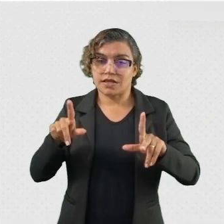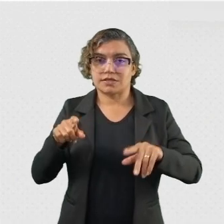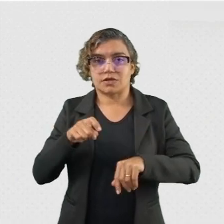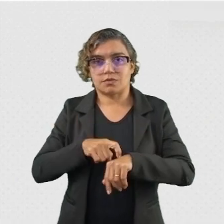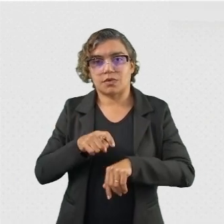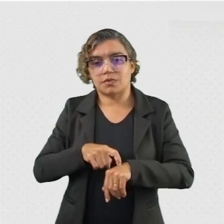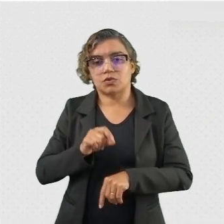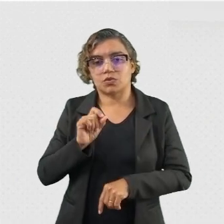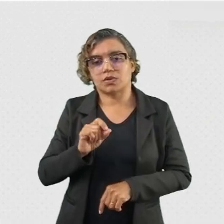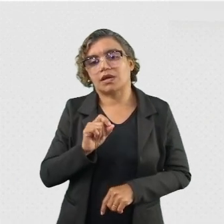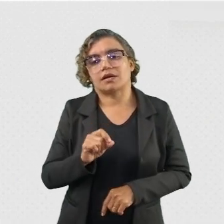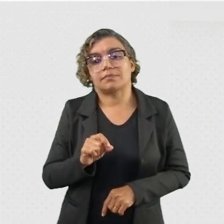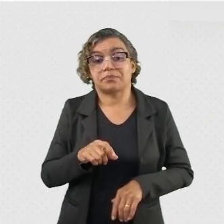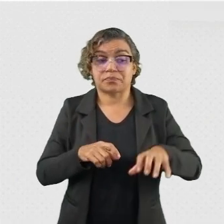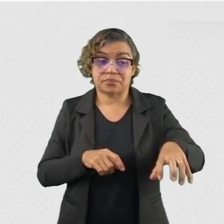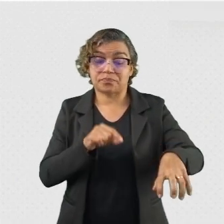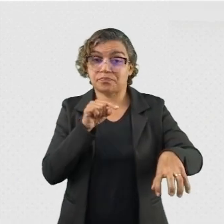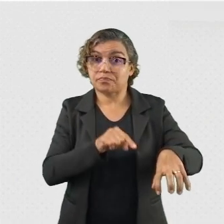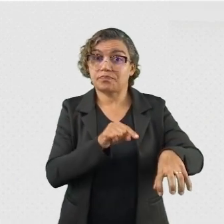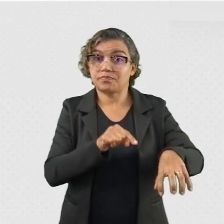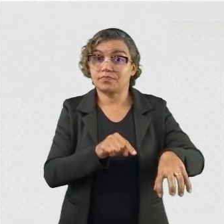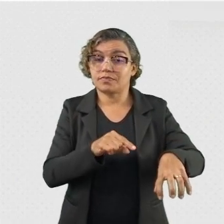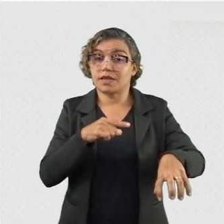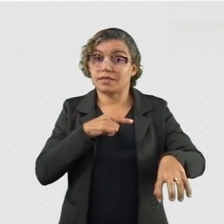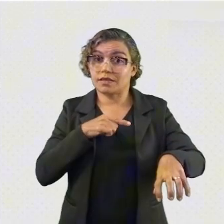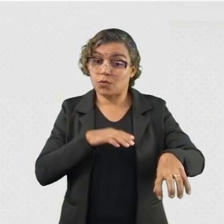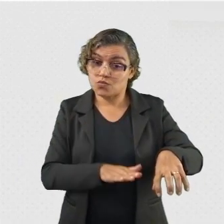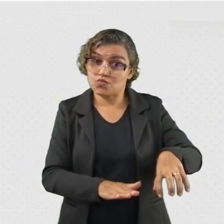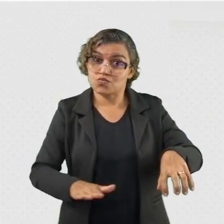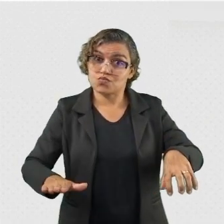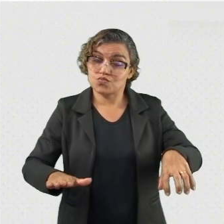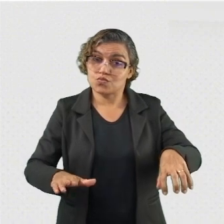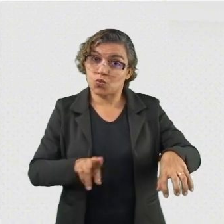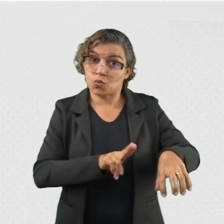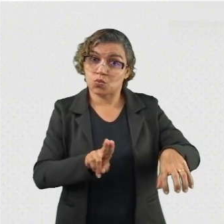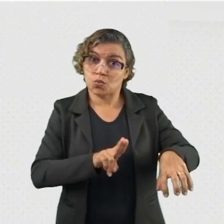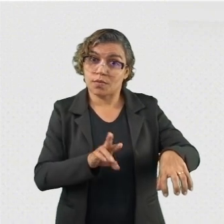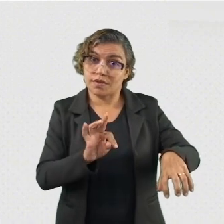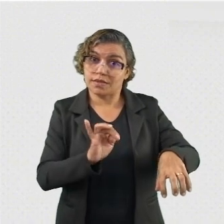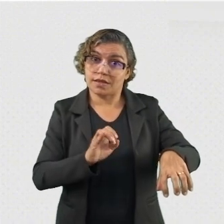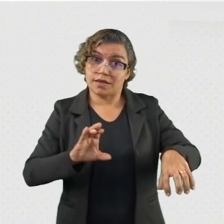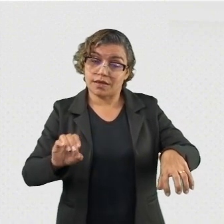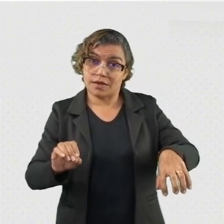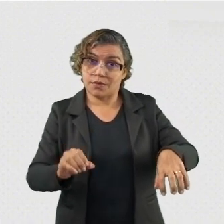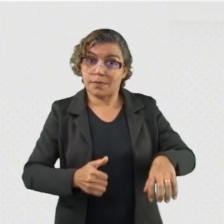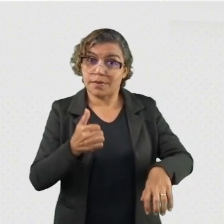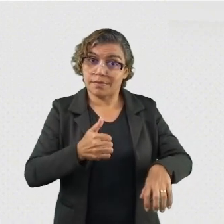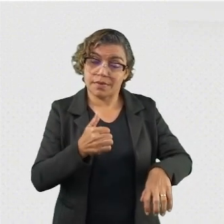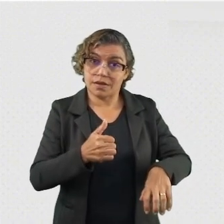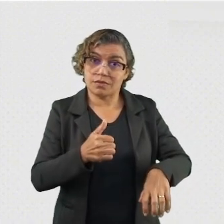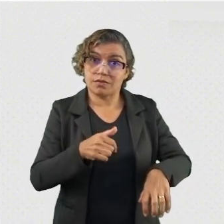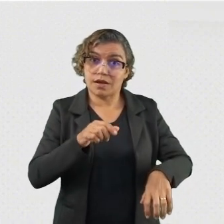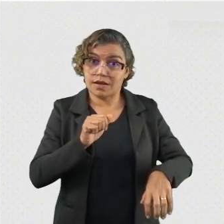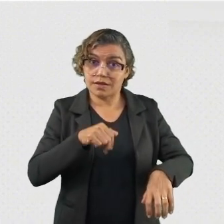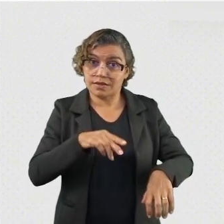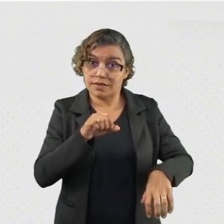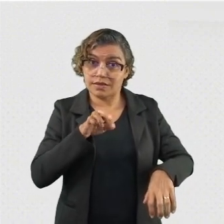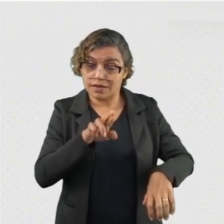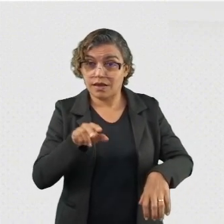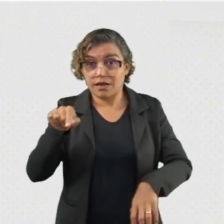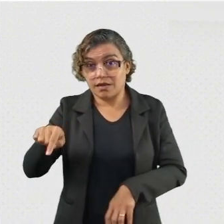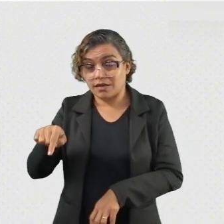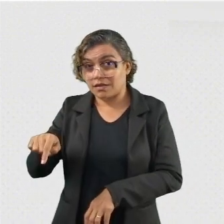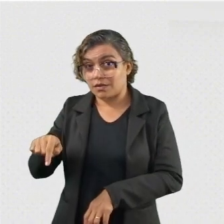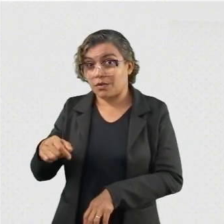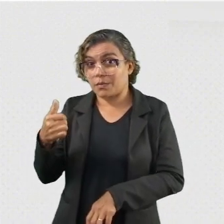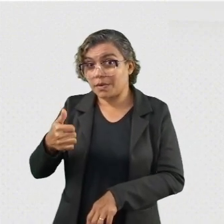que a americana tá no térreo e ela chama esse térreo como primeiro andar, o britânico considera o